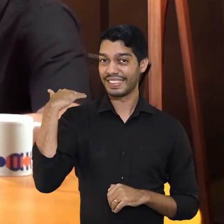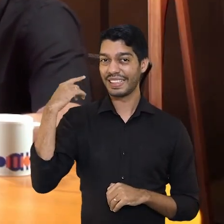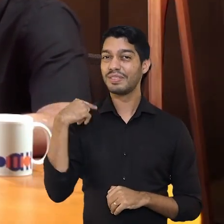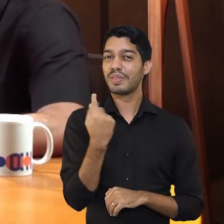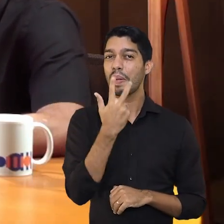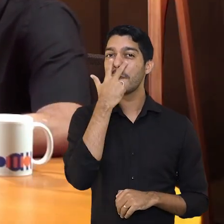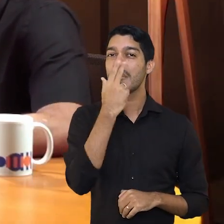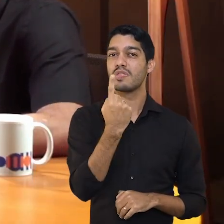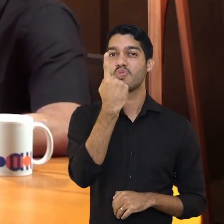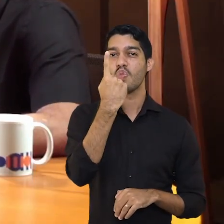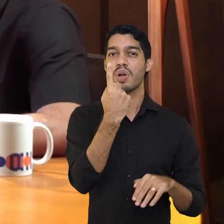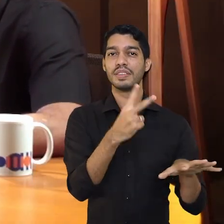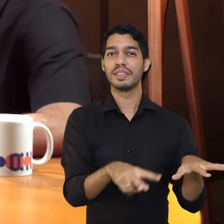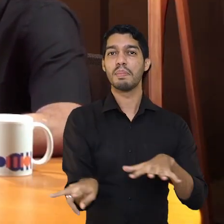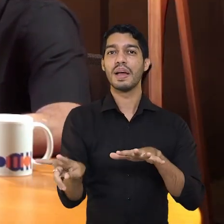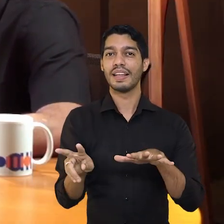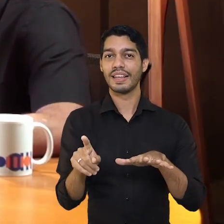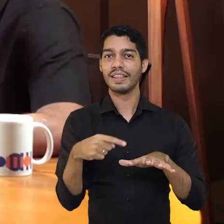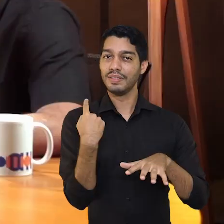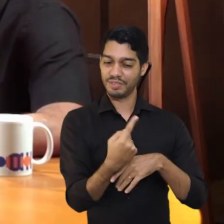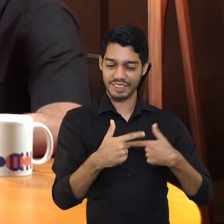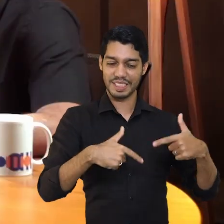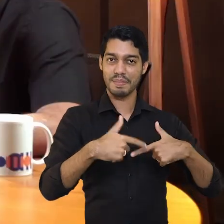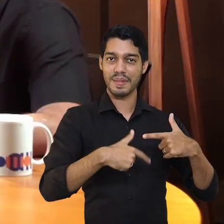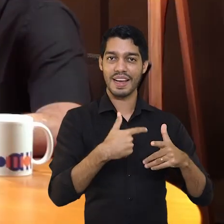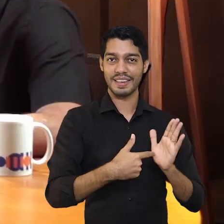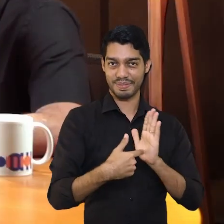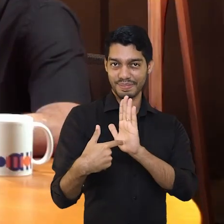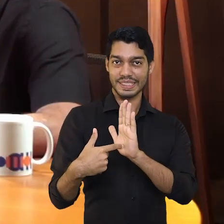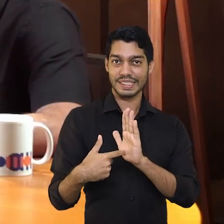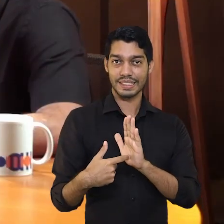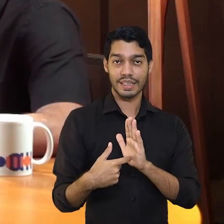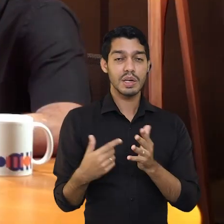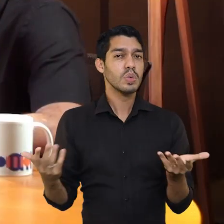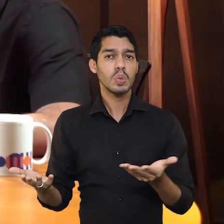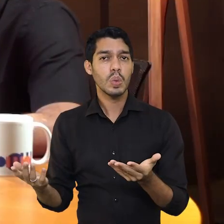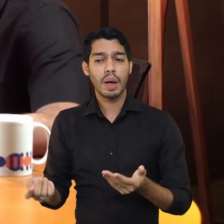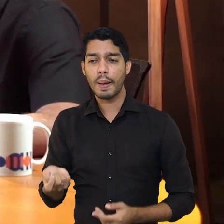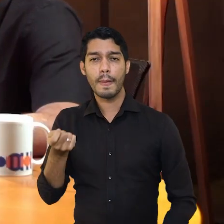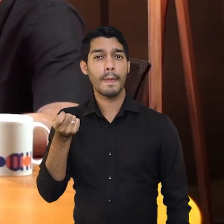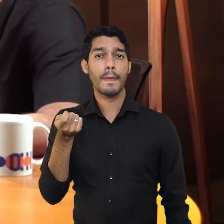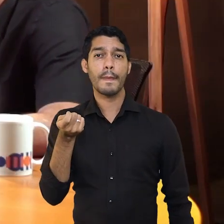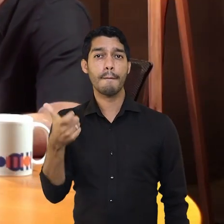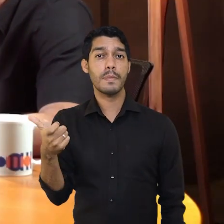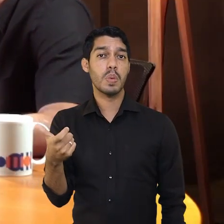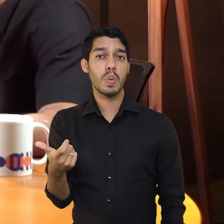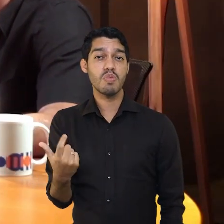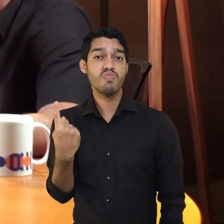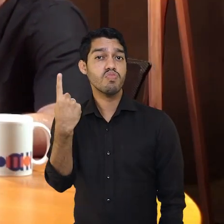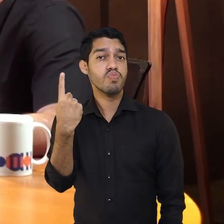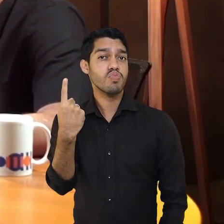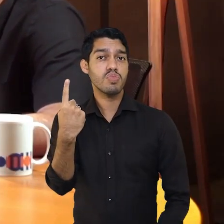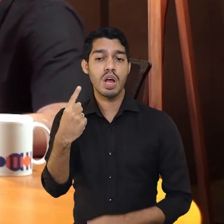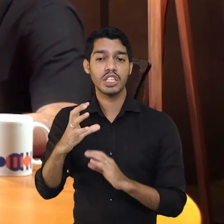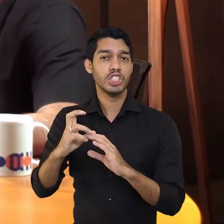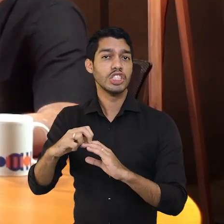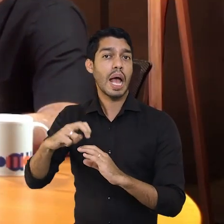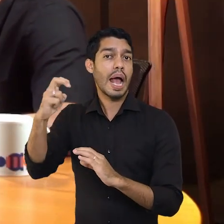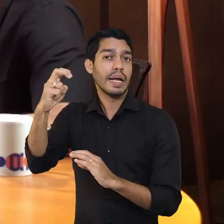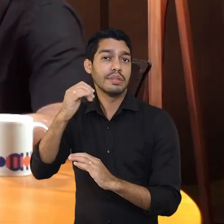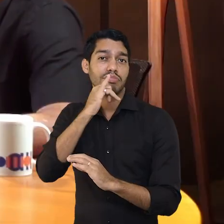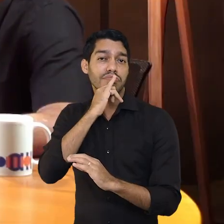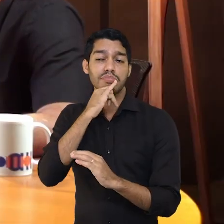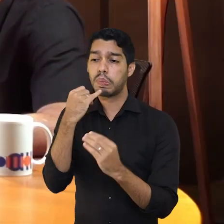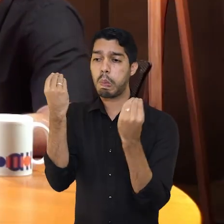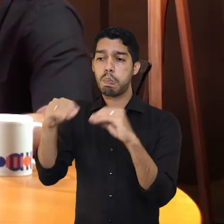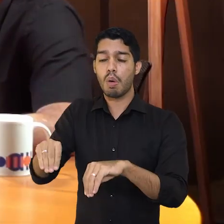que a gente demorava para se organizar, para entregar algo prático ali. Esses alunos hoje eles fazem isso com uma conversa rápida no chat,